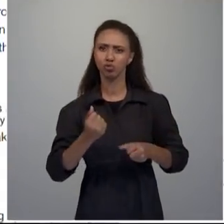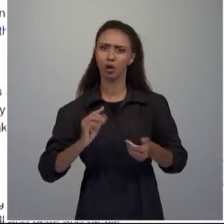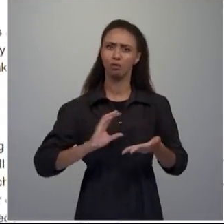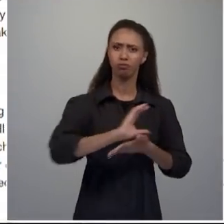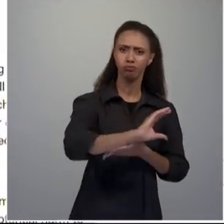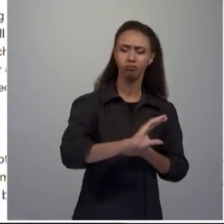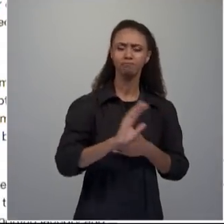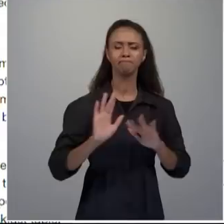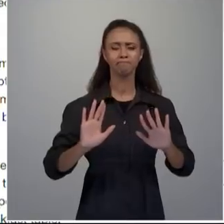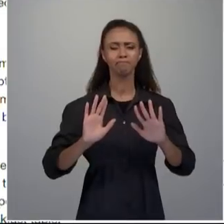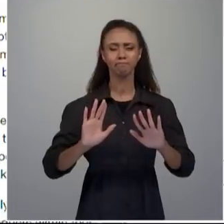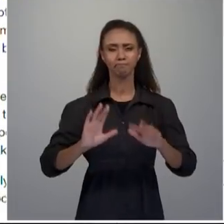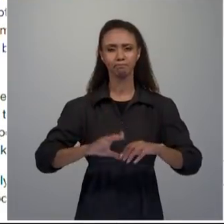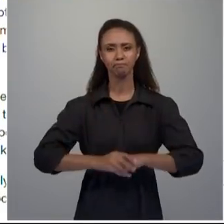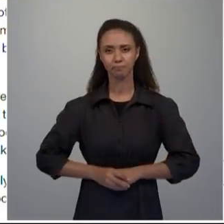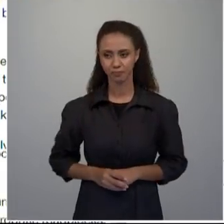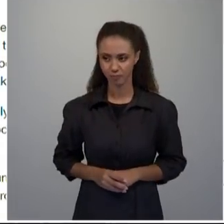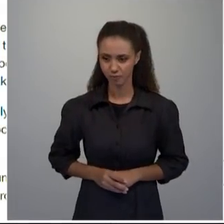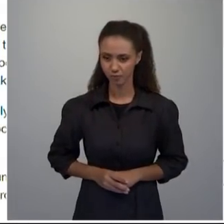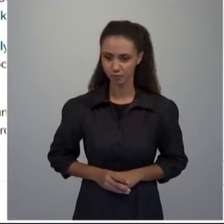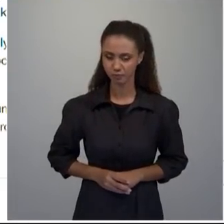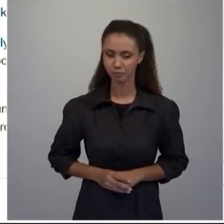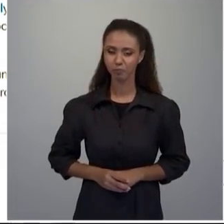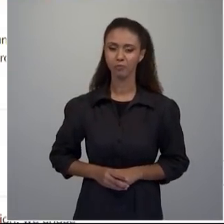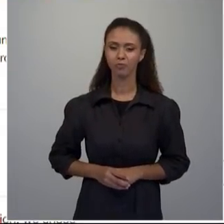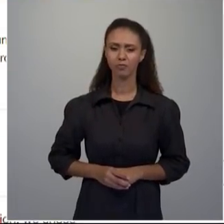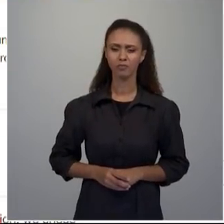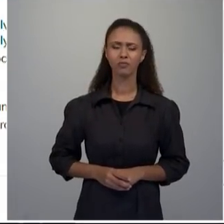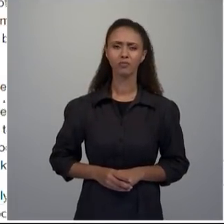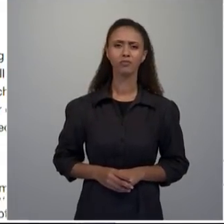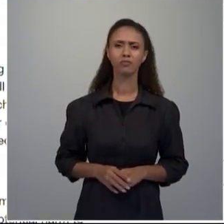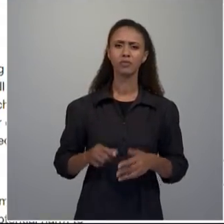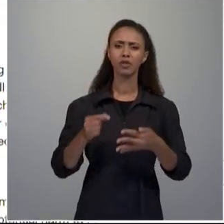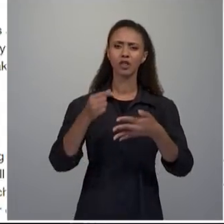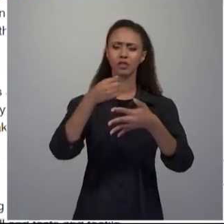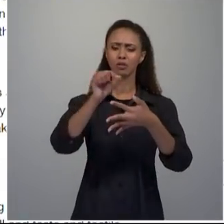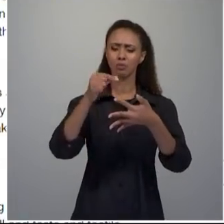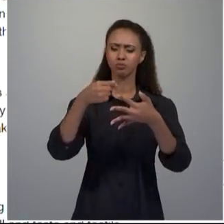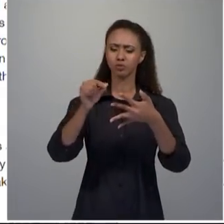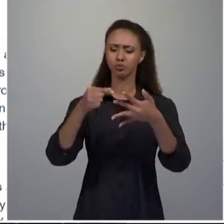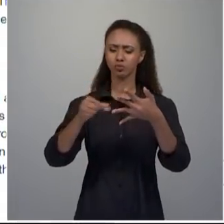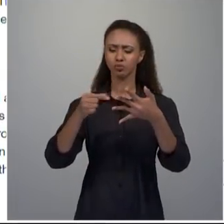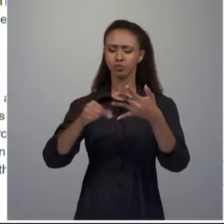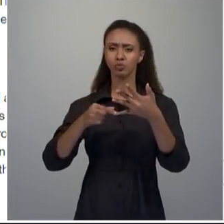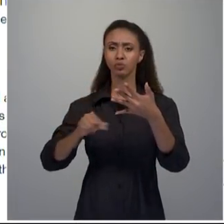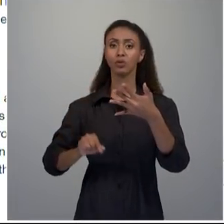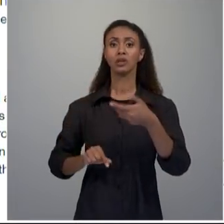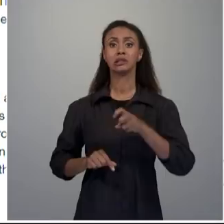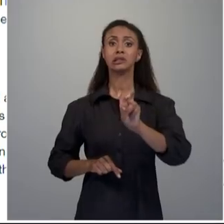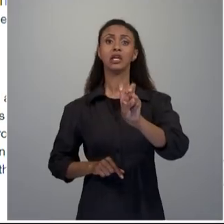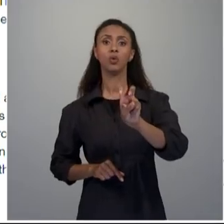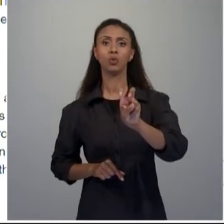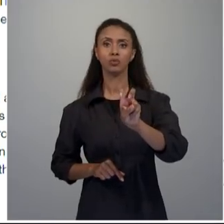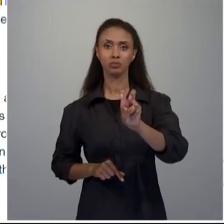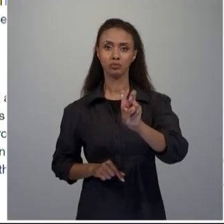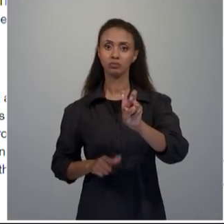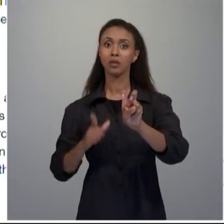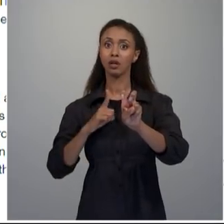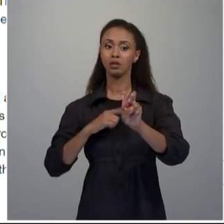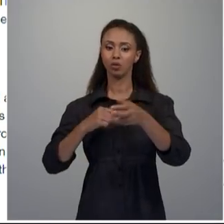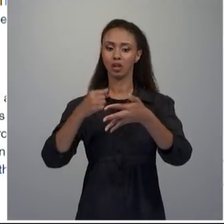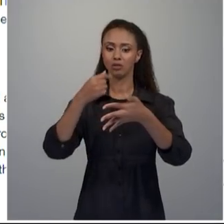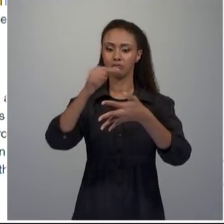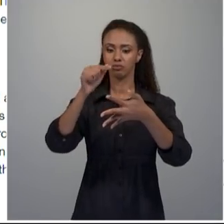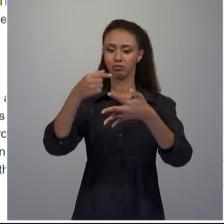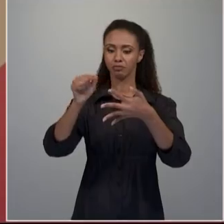tópicos são quantos tópicos a gente tem aqui cinco tópicos legal então vai falar sobre cinco coisas diferentes